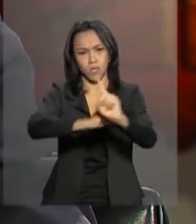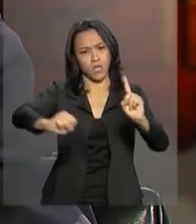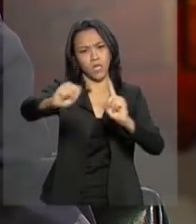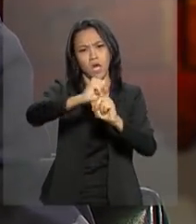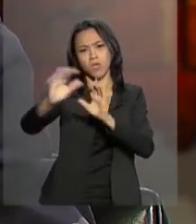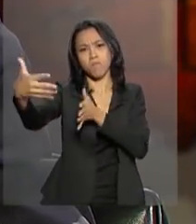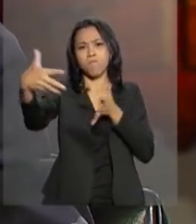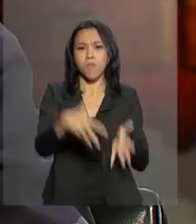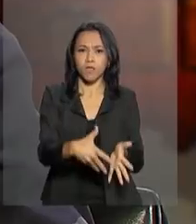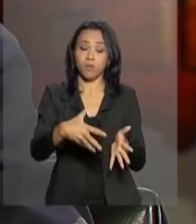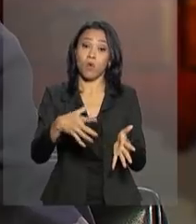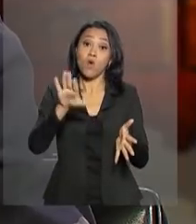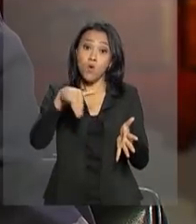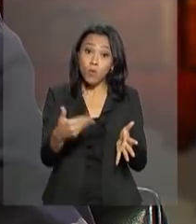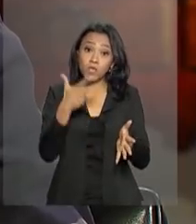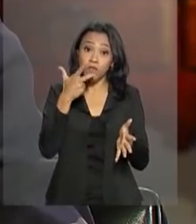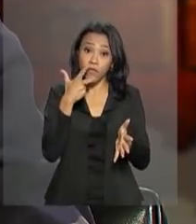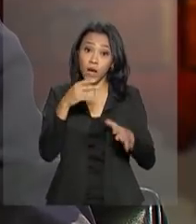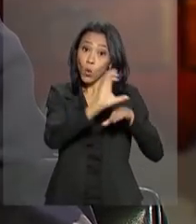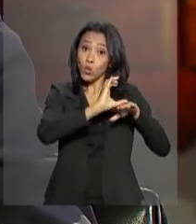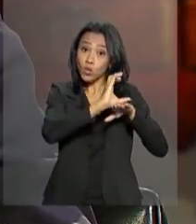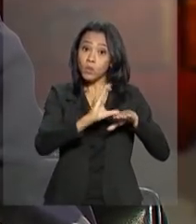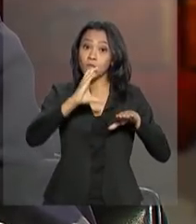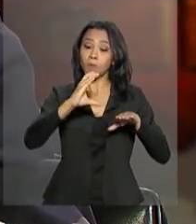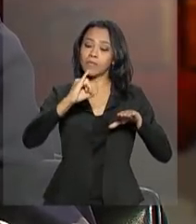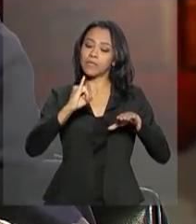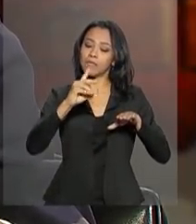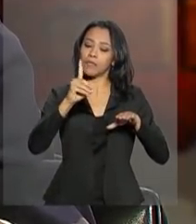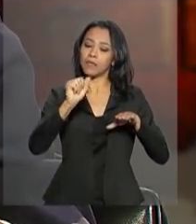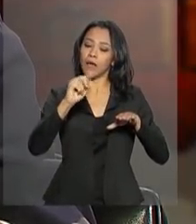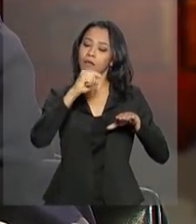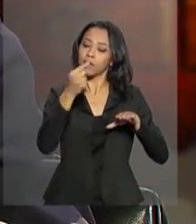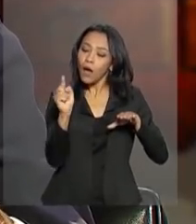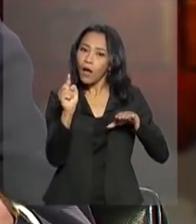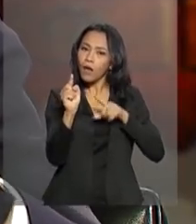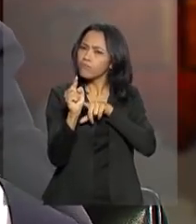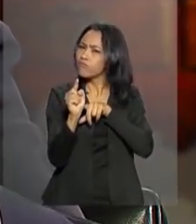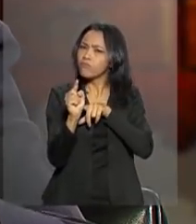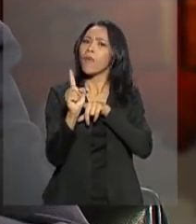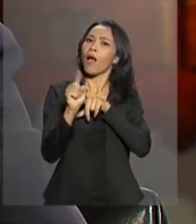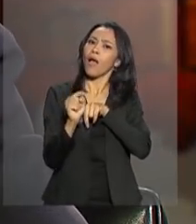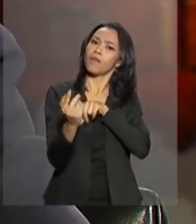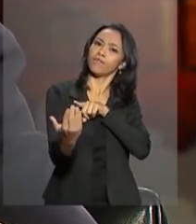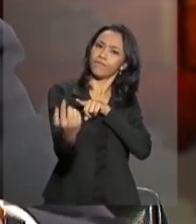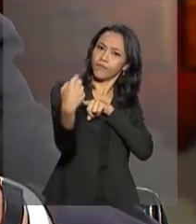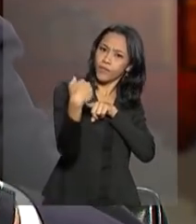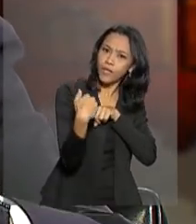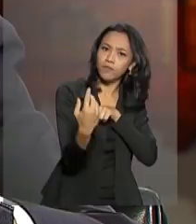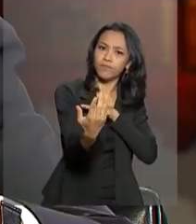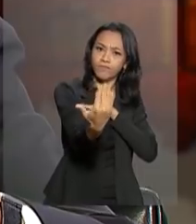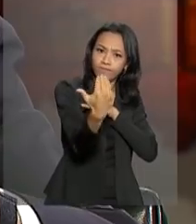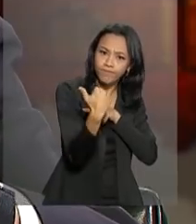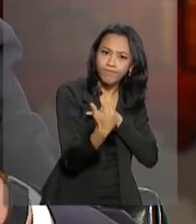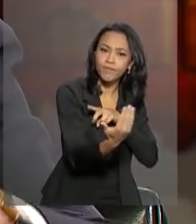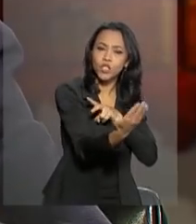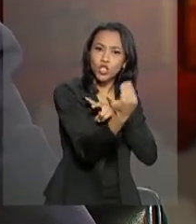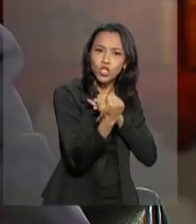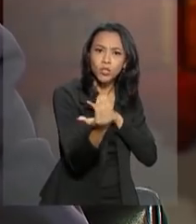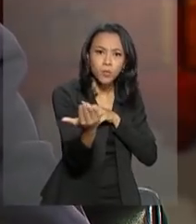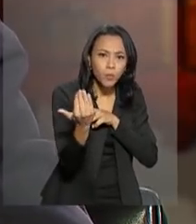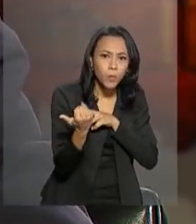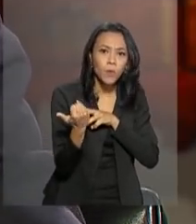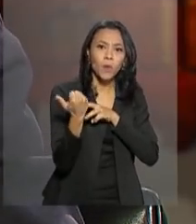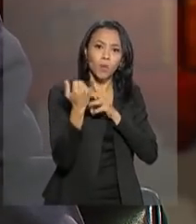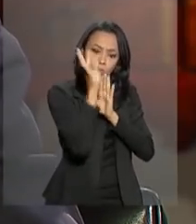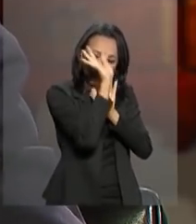se fala Constituição Cidadã, é porque ela, na verdade, trouxe para o seu interior, né? para o seu